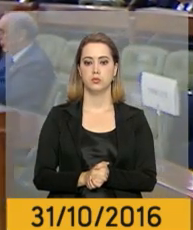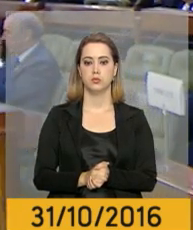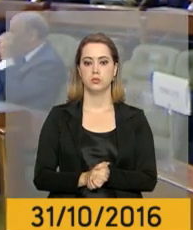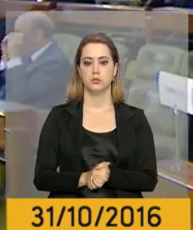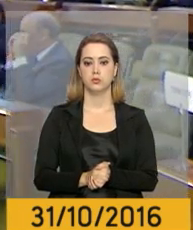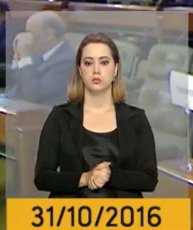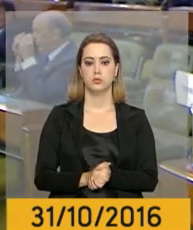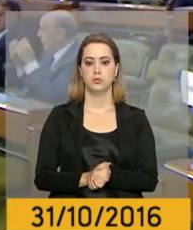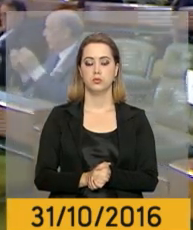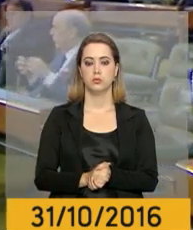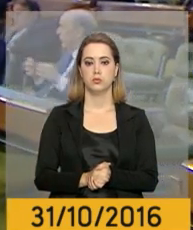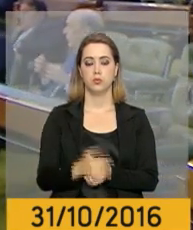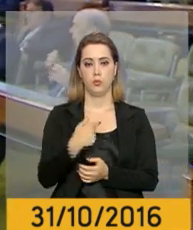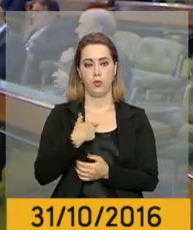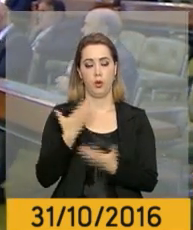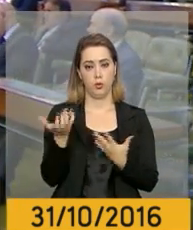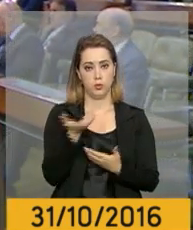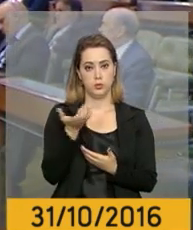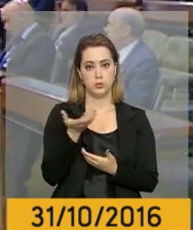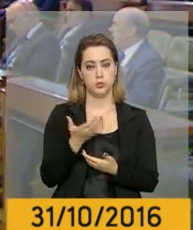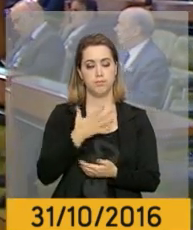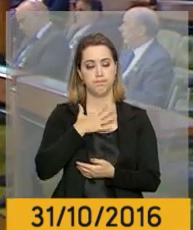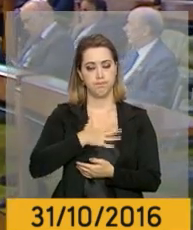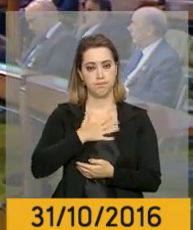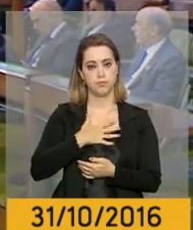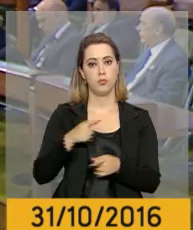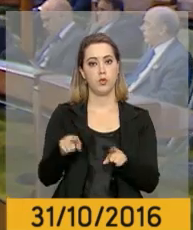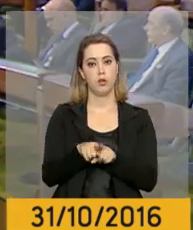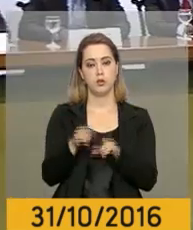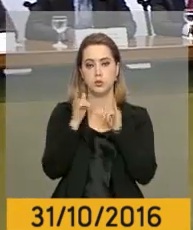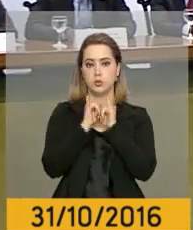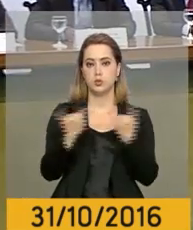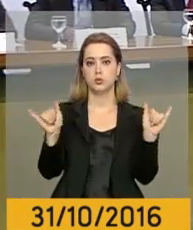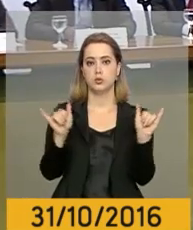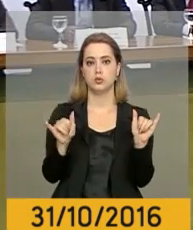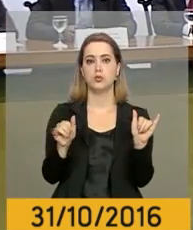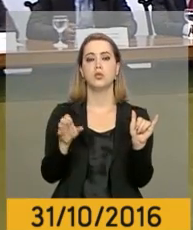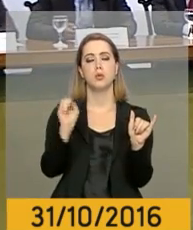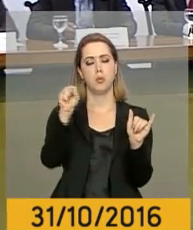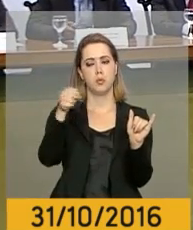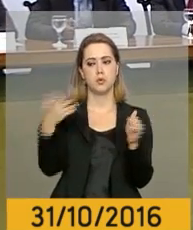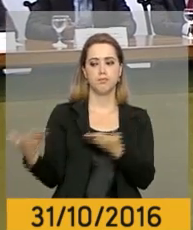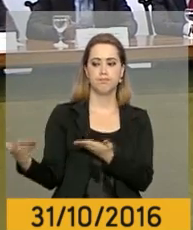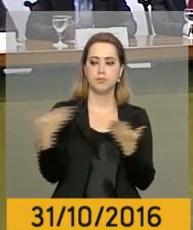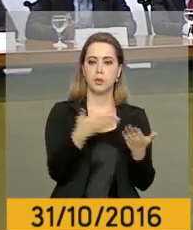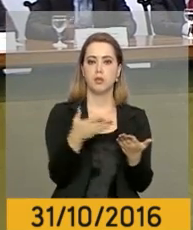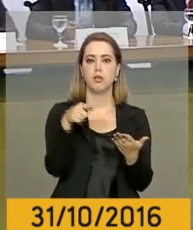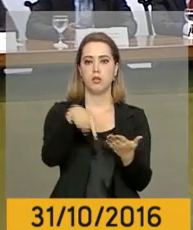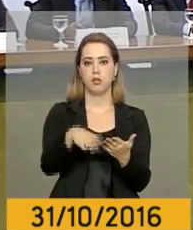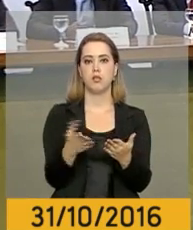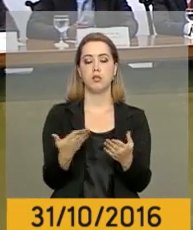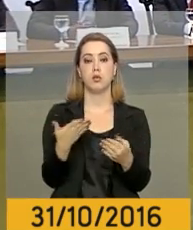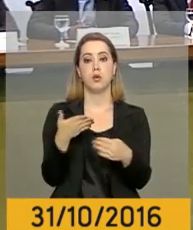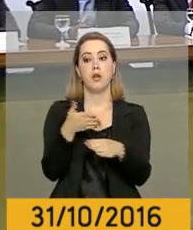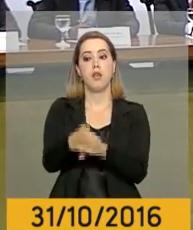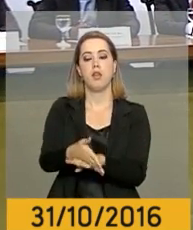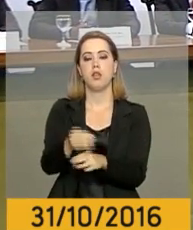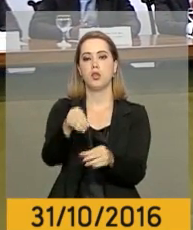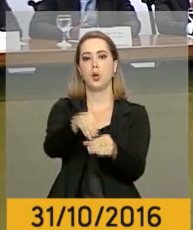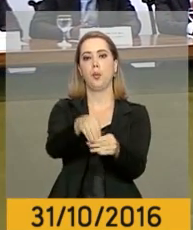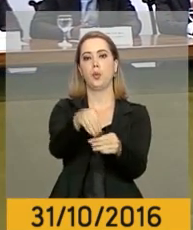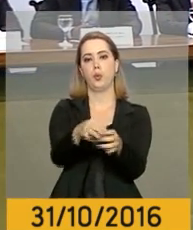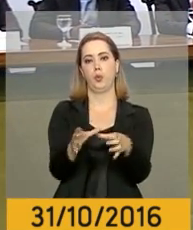aclamação eu tenho portanto a satisfação de declarar como admitidos e como estados